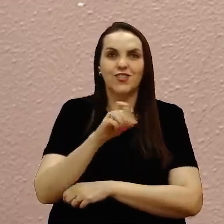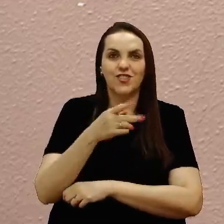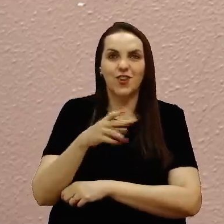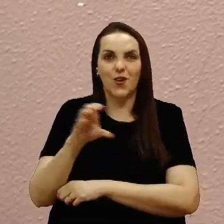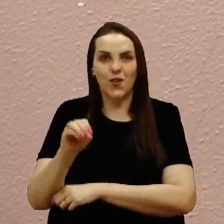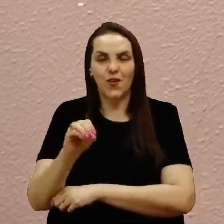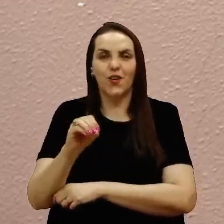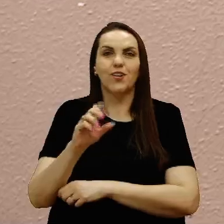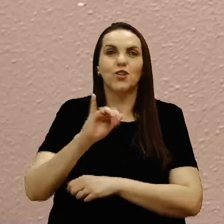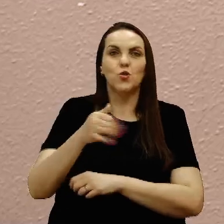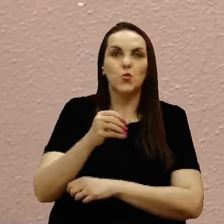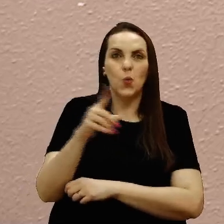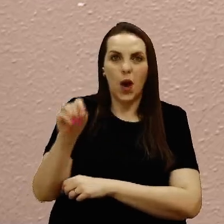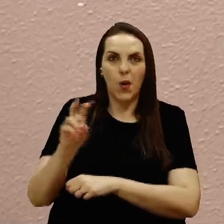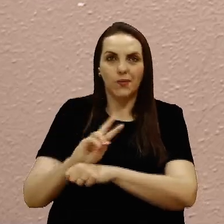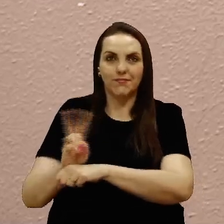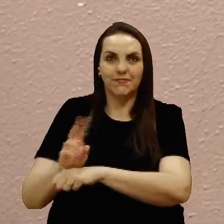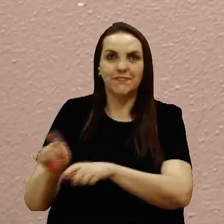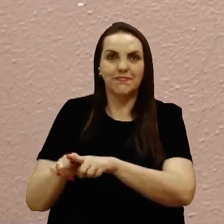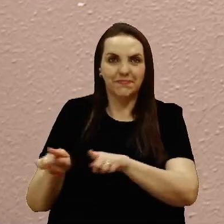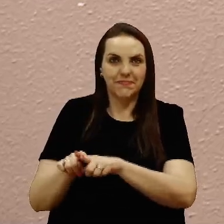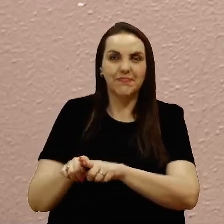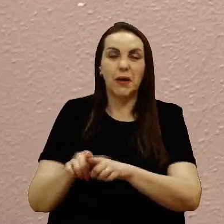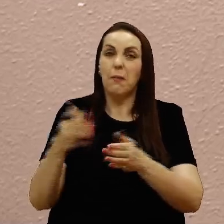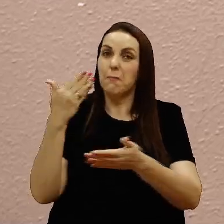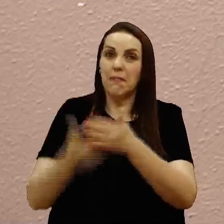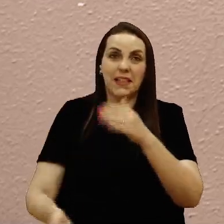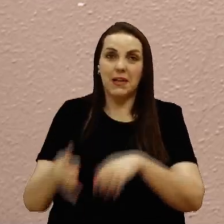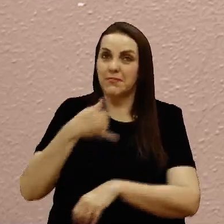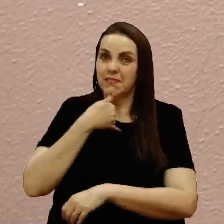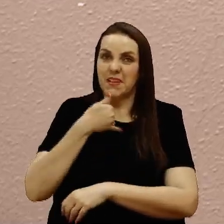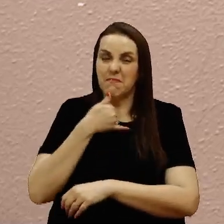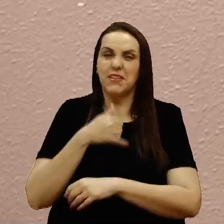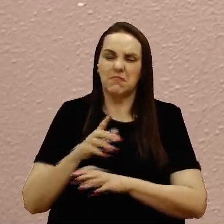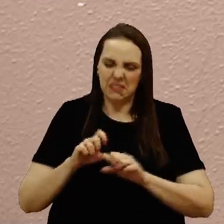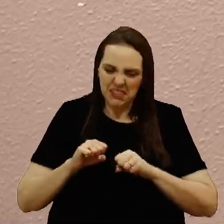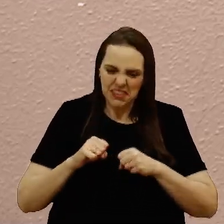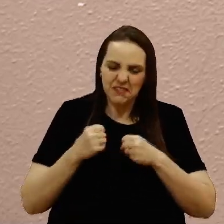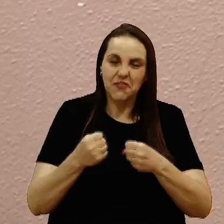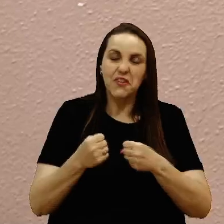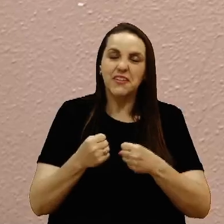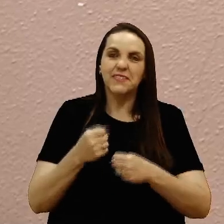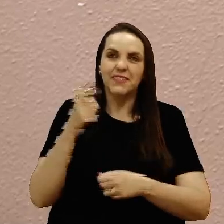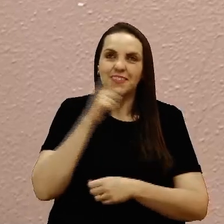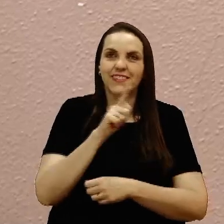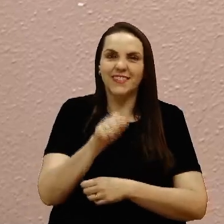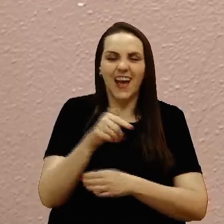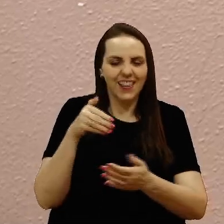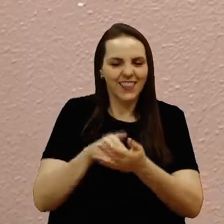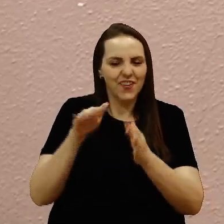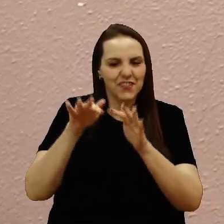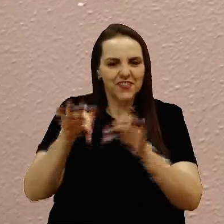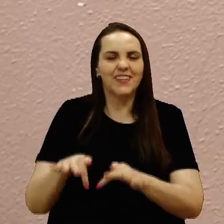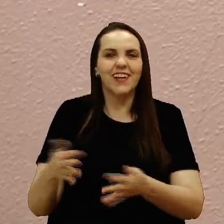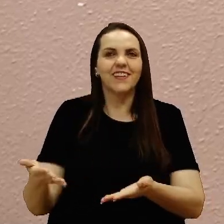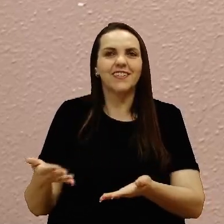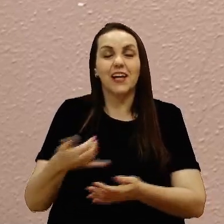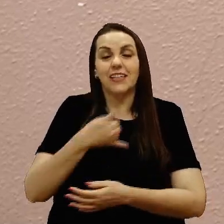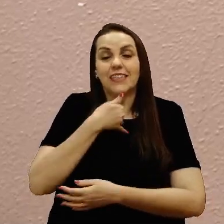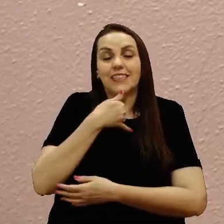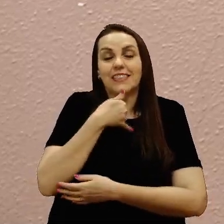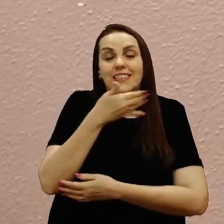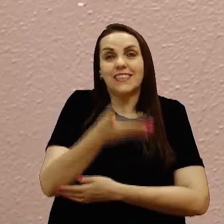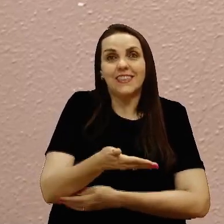Nós perdemos, infelizmente, mas nós jogamos com muita garra, vereador Edson. Fomos até o final e, para a tristeza do